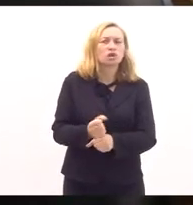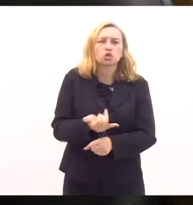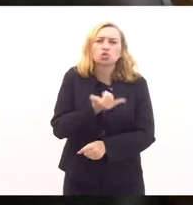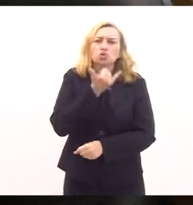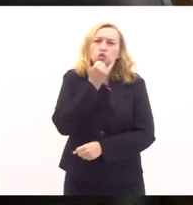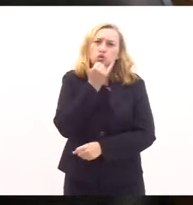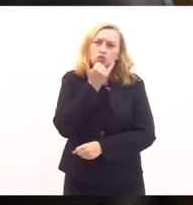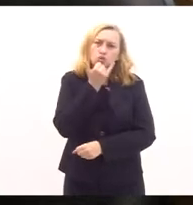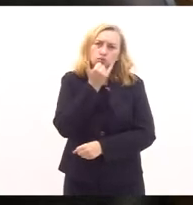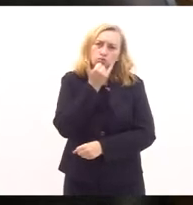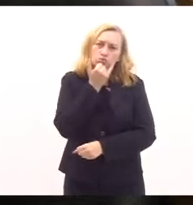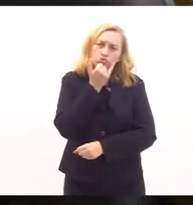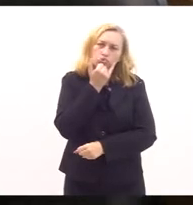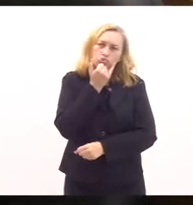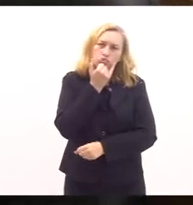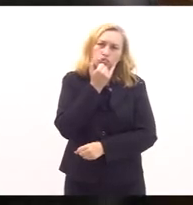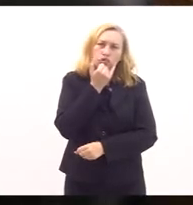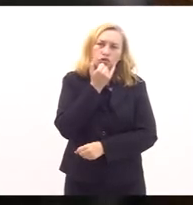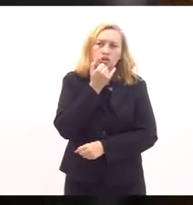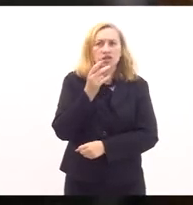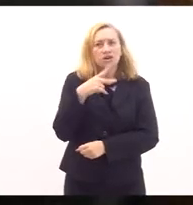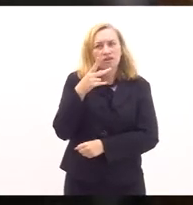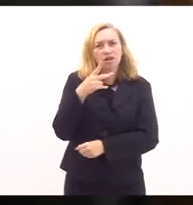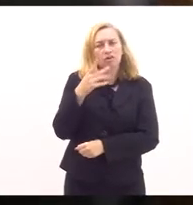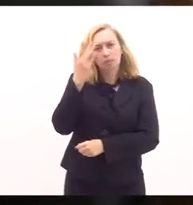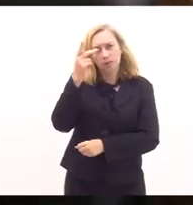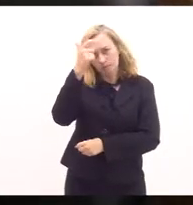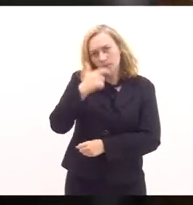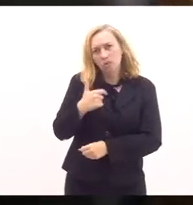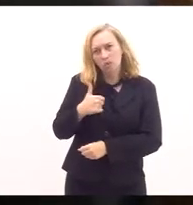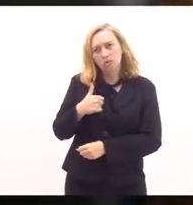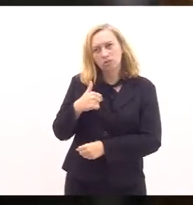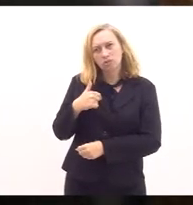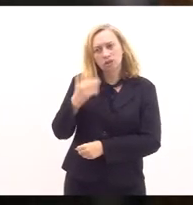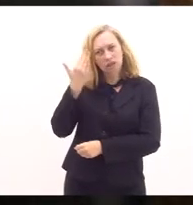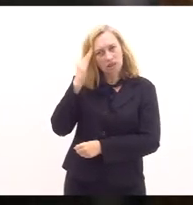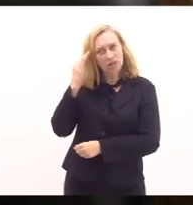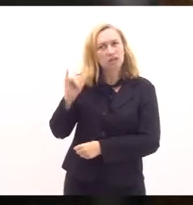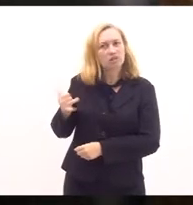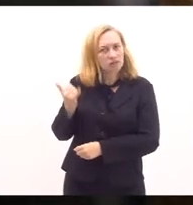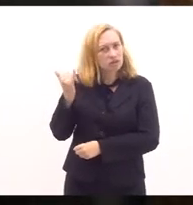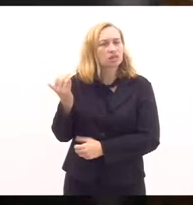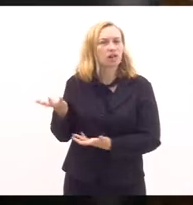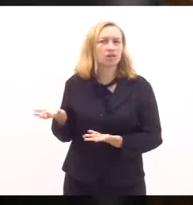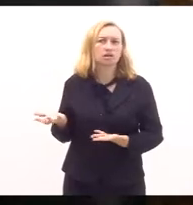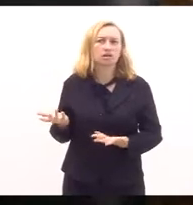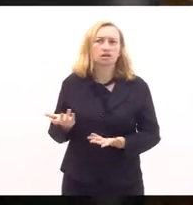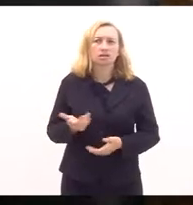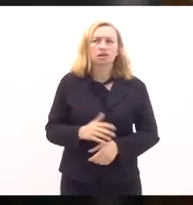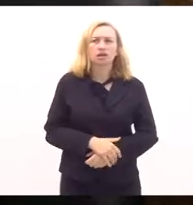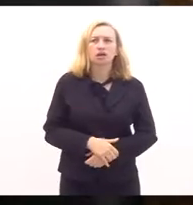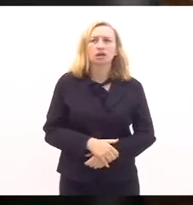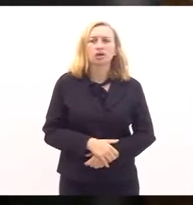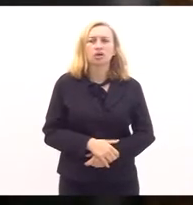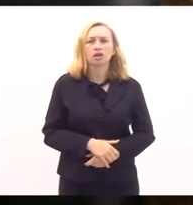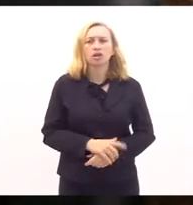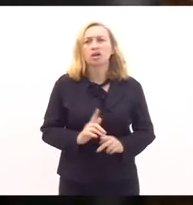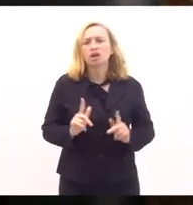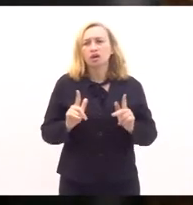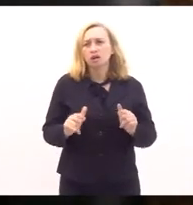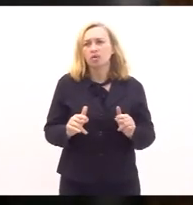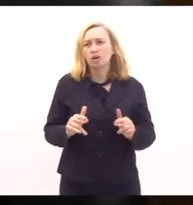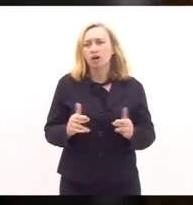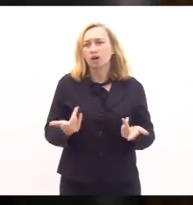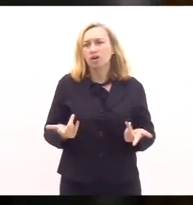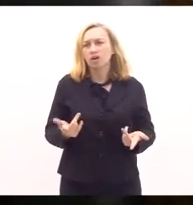eu falar. Você está falando com uma pessoa que entende da parte inflacionária. É a mesma coisa me dar